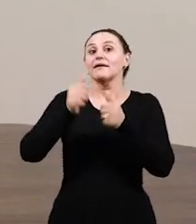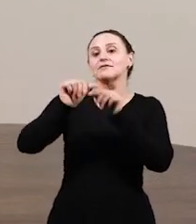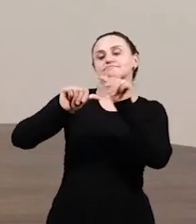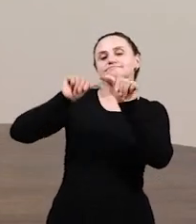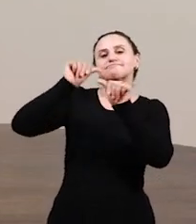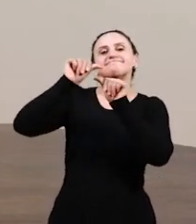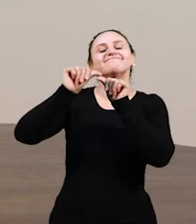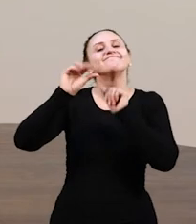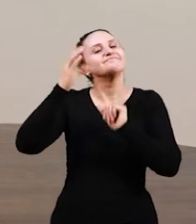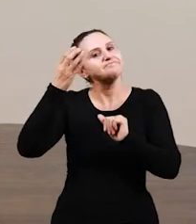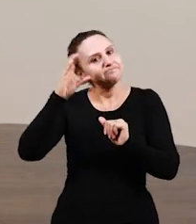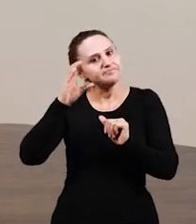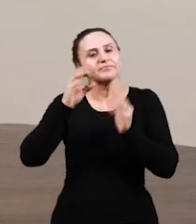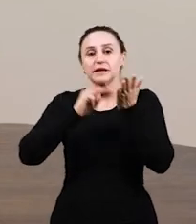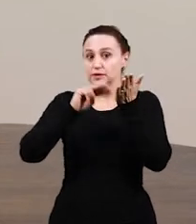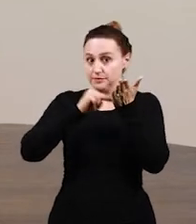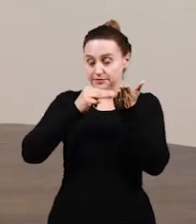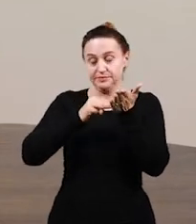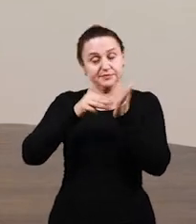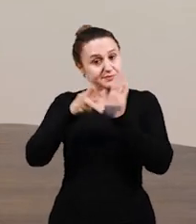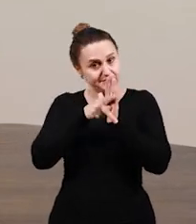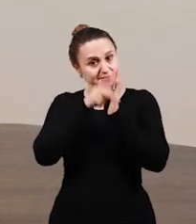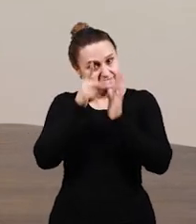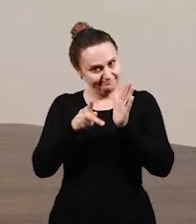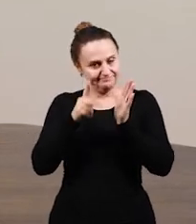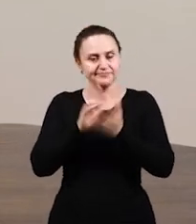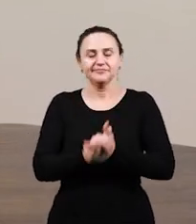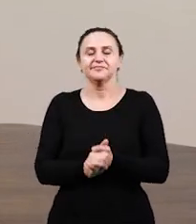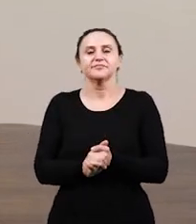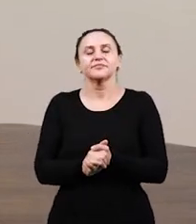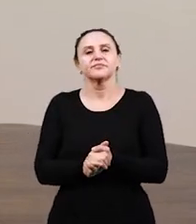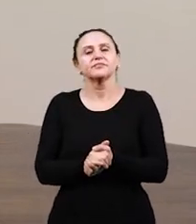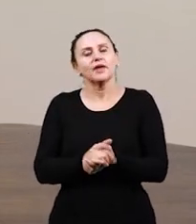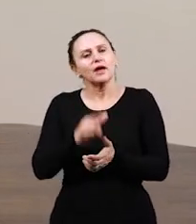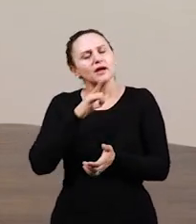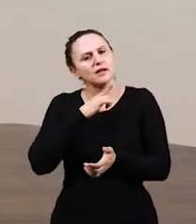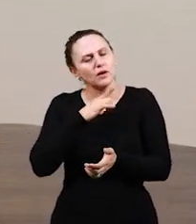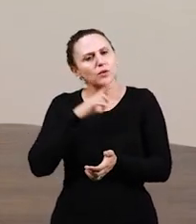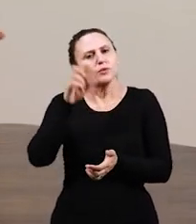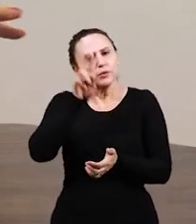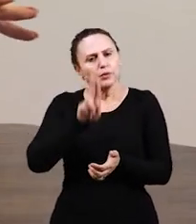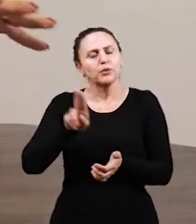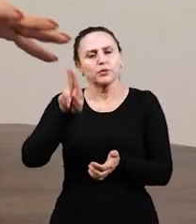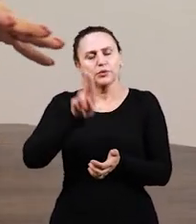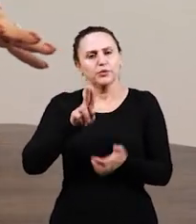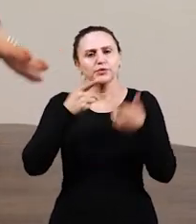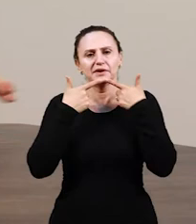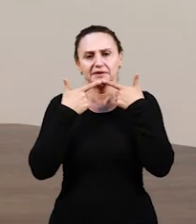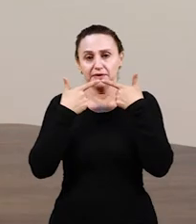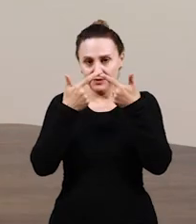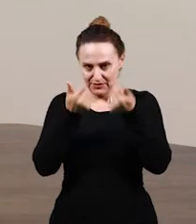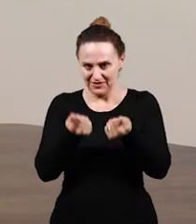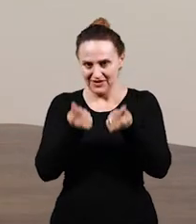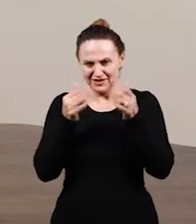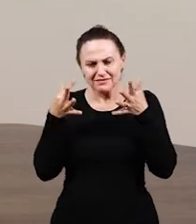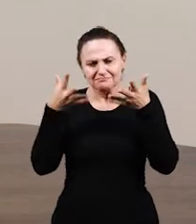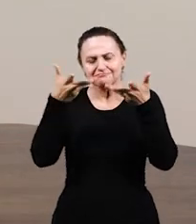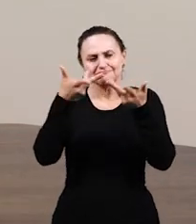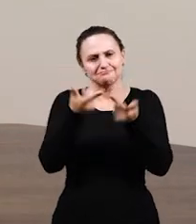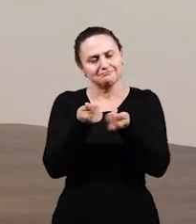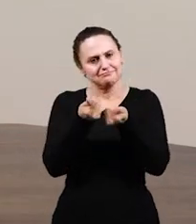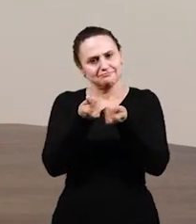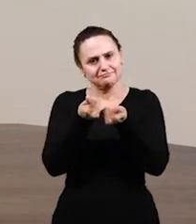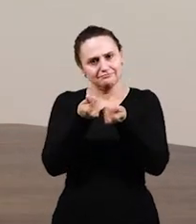né e com o método próprio E aí é eu uso então o curso de linguística geral no